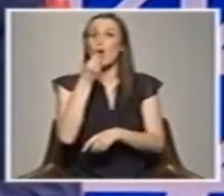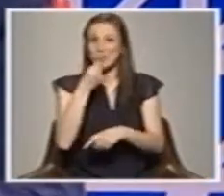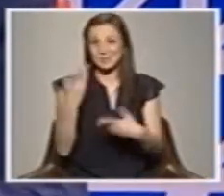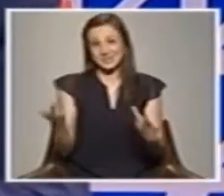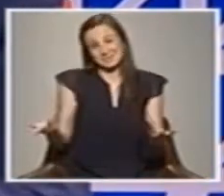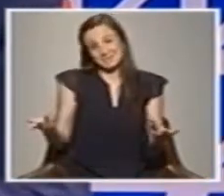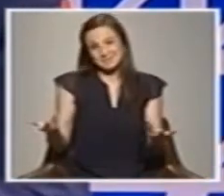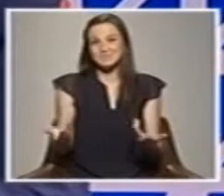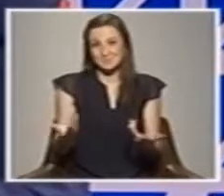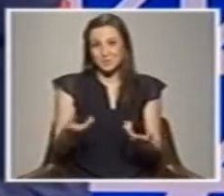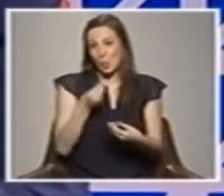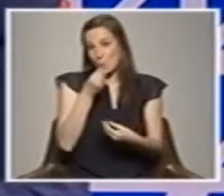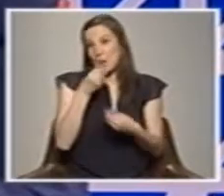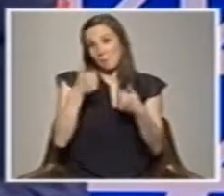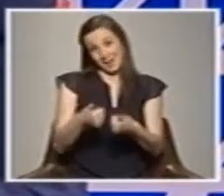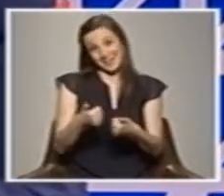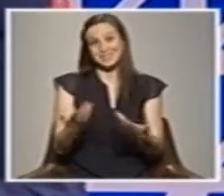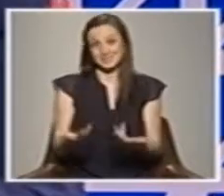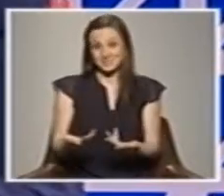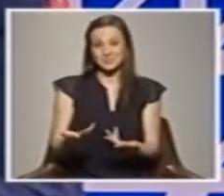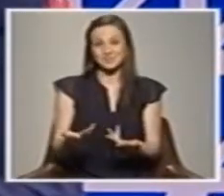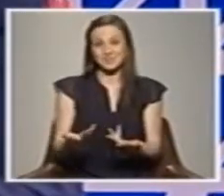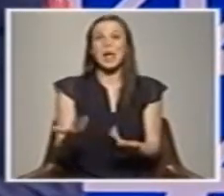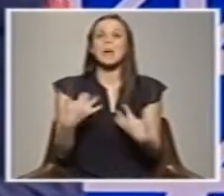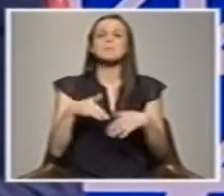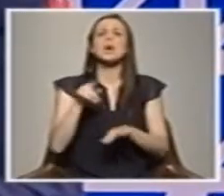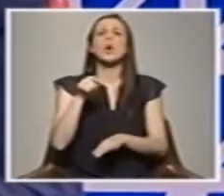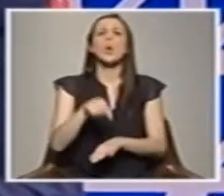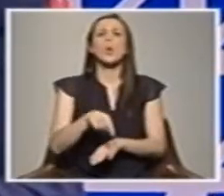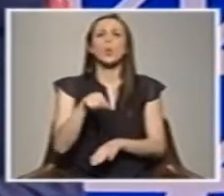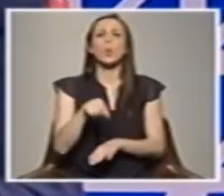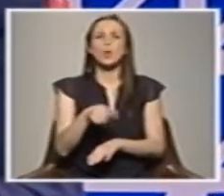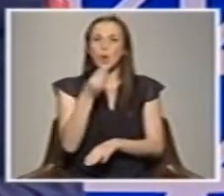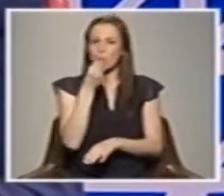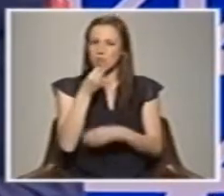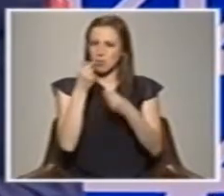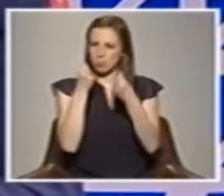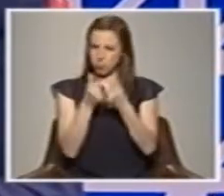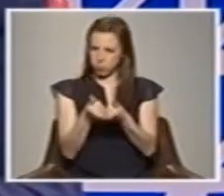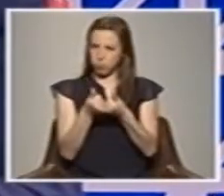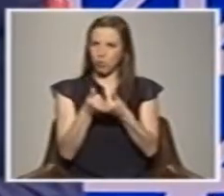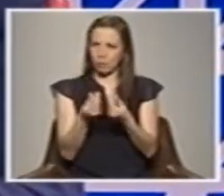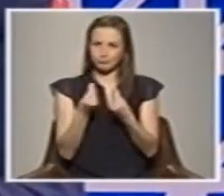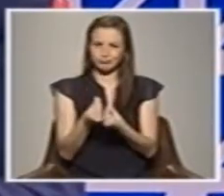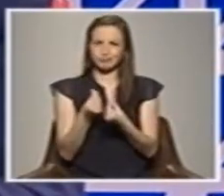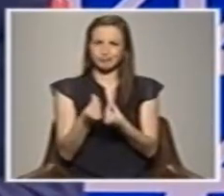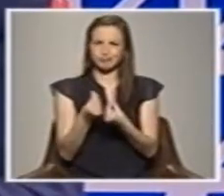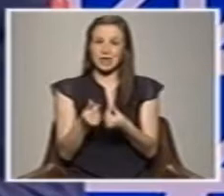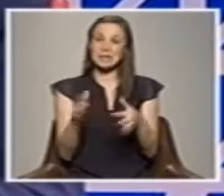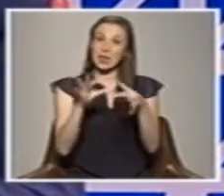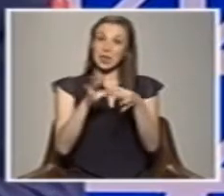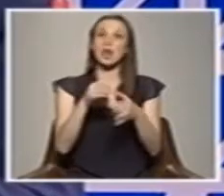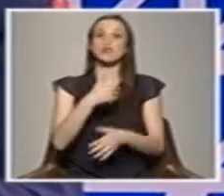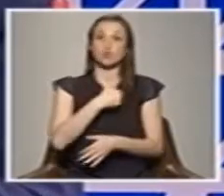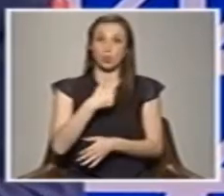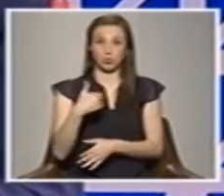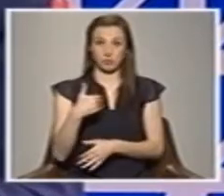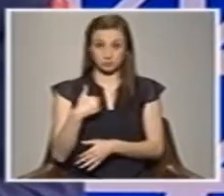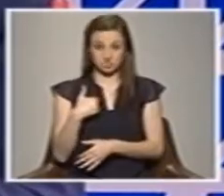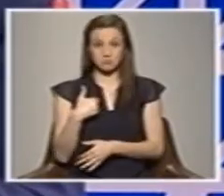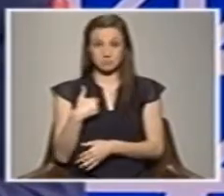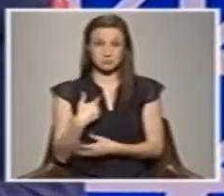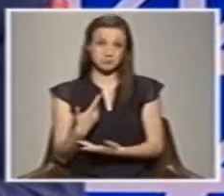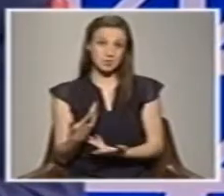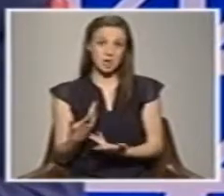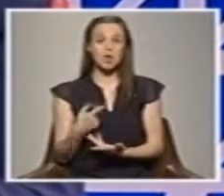comer, mas hoje é evidente que a boa comida tem que se ligar à saúde e nós